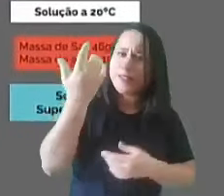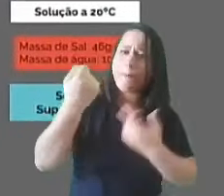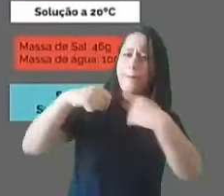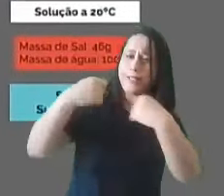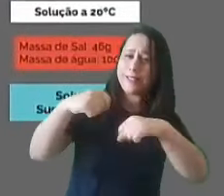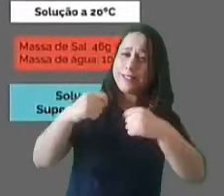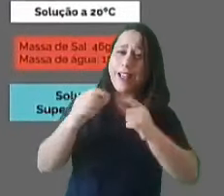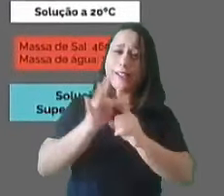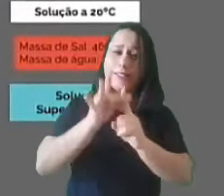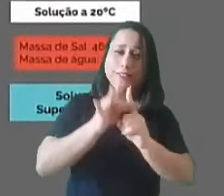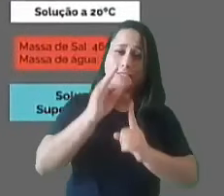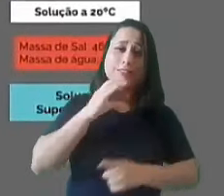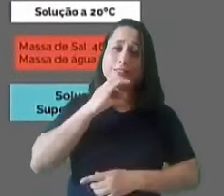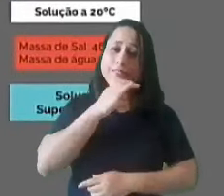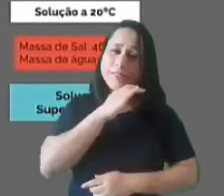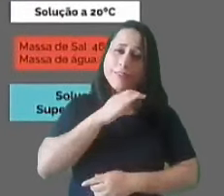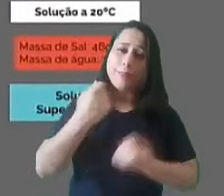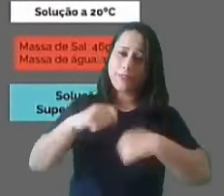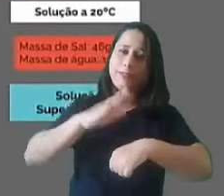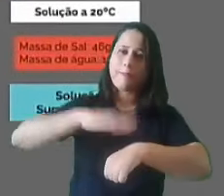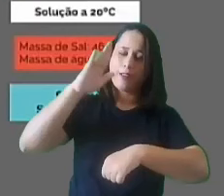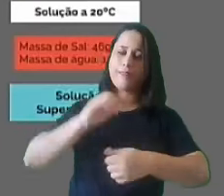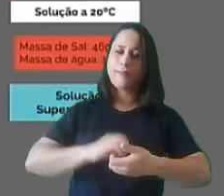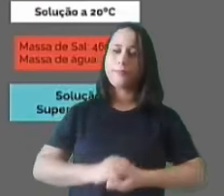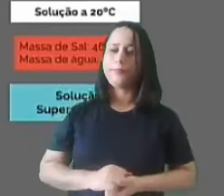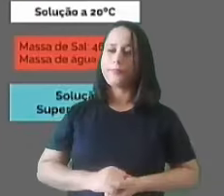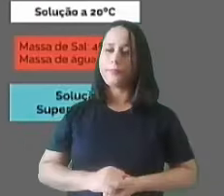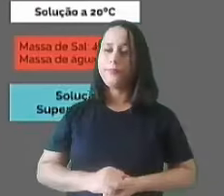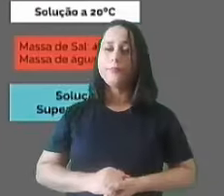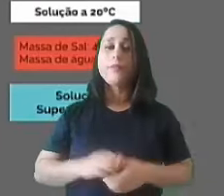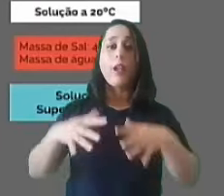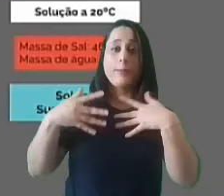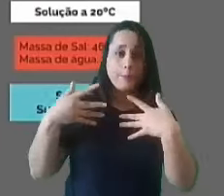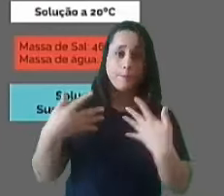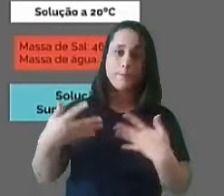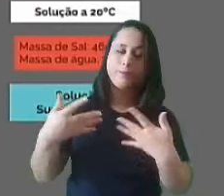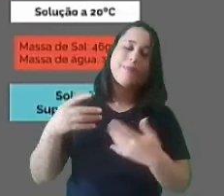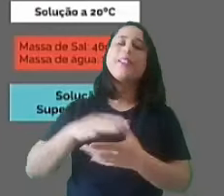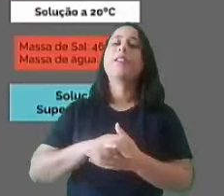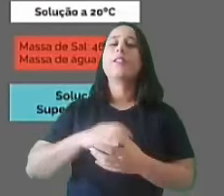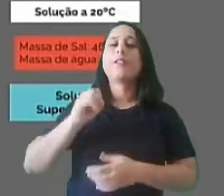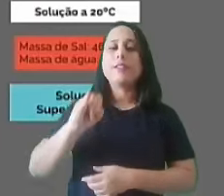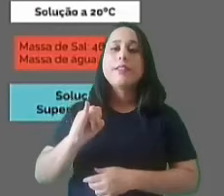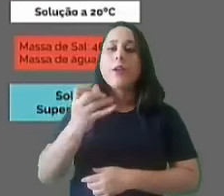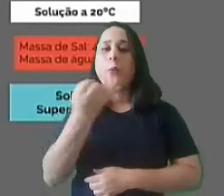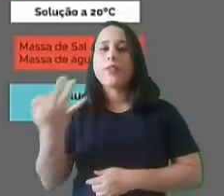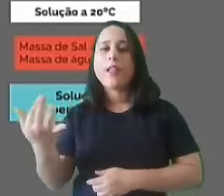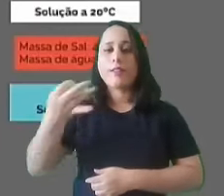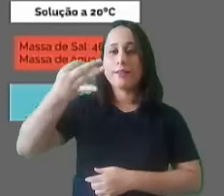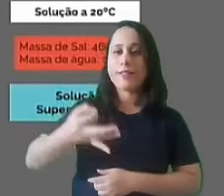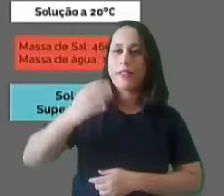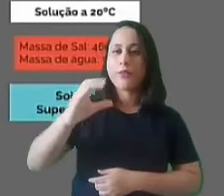consegue isso? Obviamente, a gente precisa aquecer o solvente. Quando a gente aquece o solvente, a